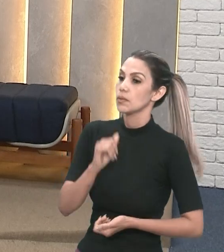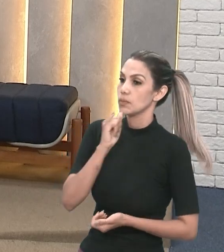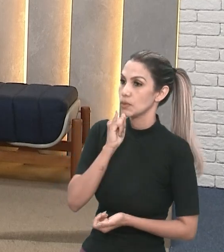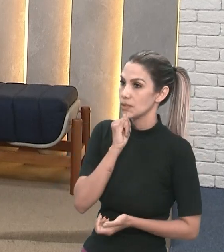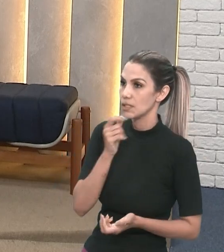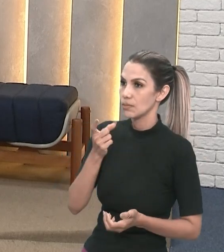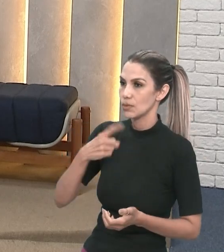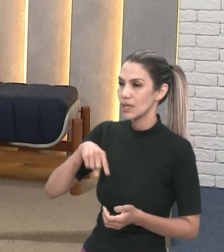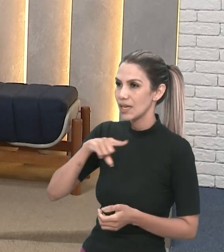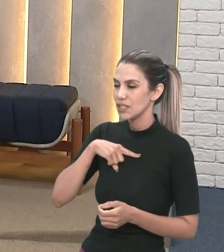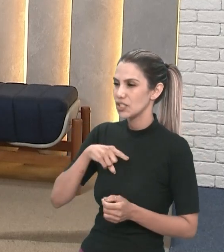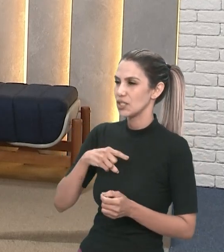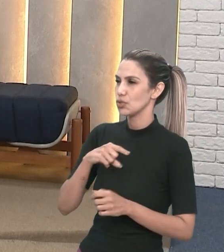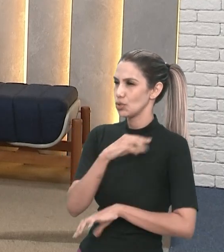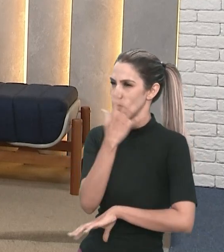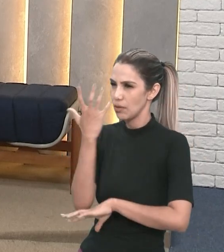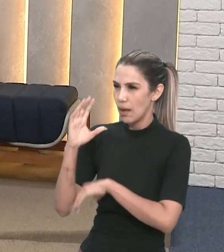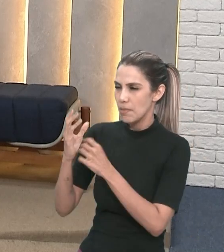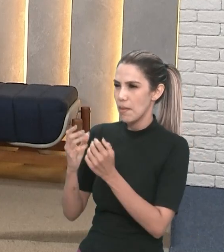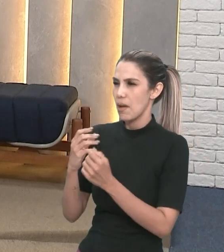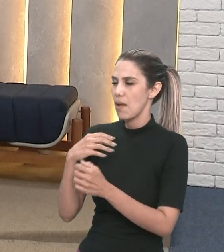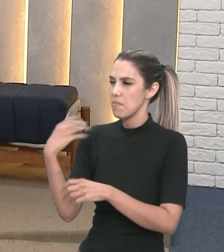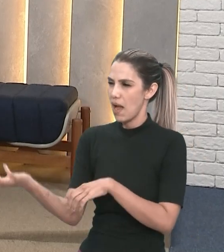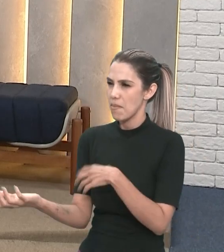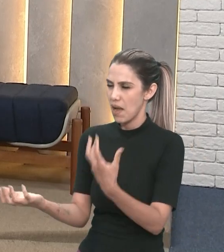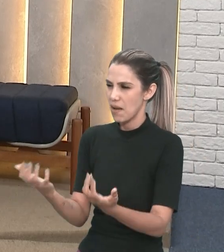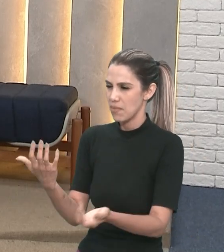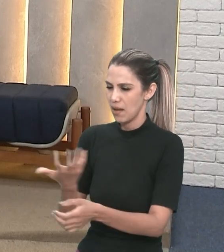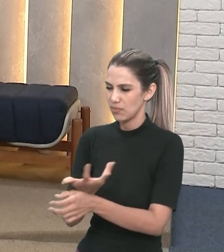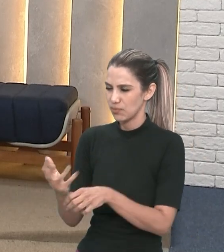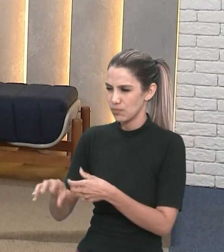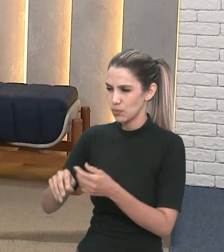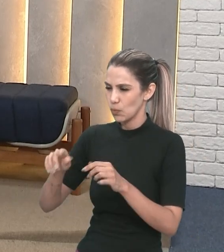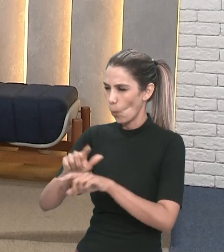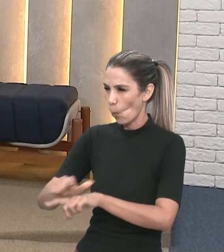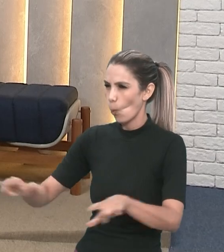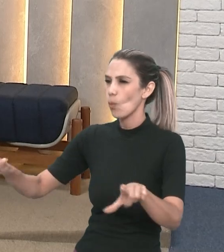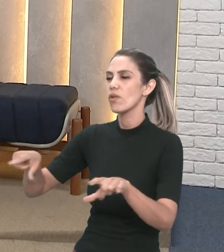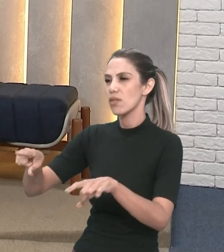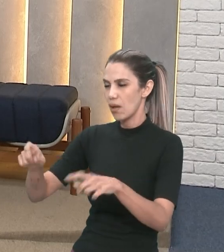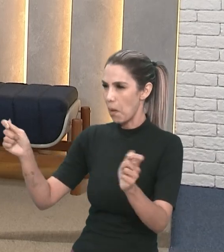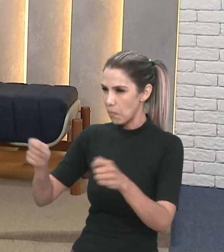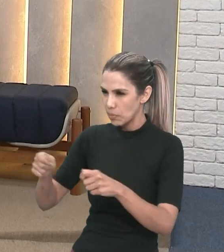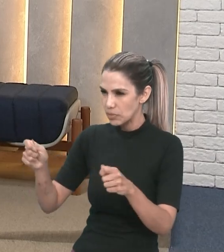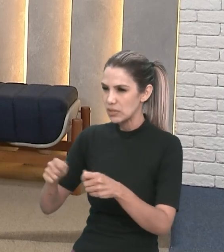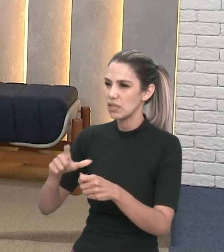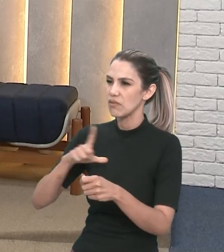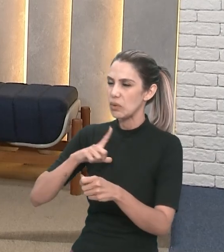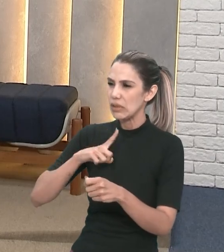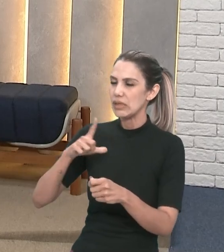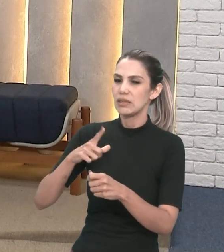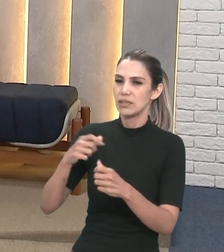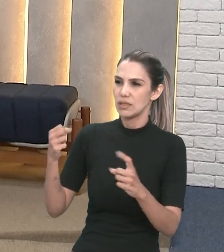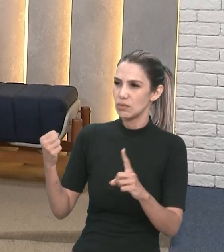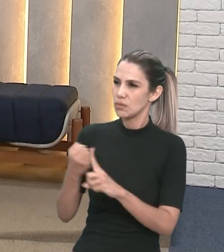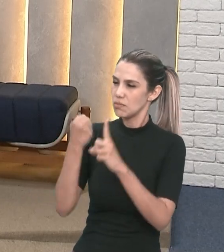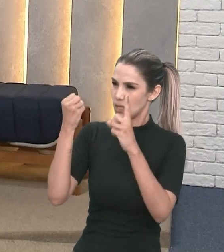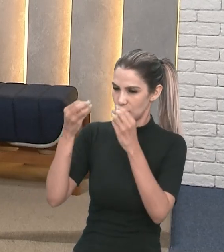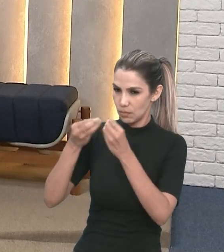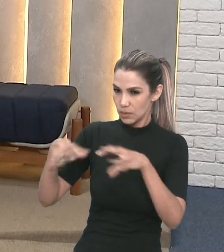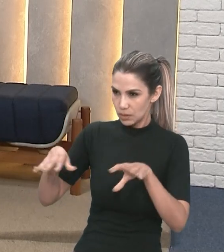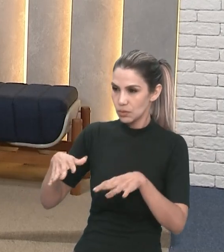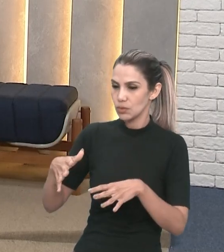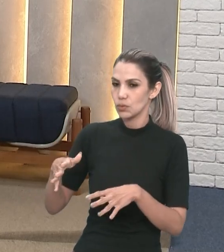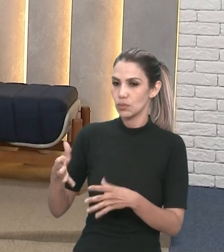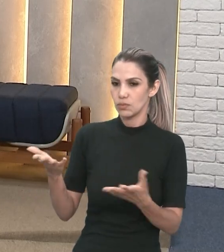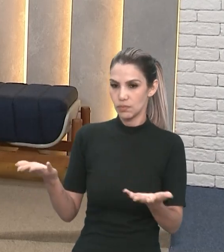esses roedores dos locais que são habitats naturais deles, isso pode trazer grandes consequências. Grandes